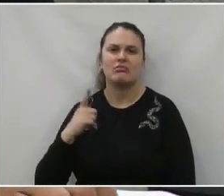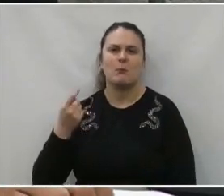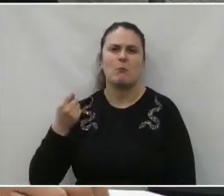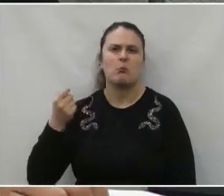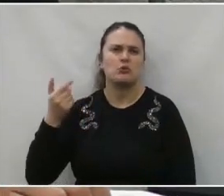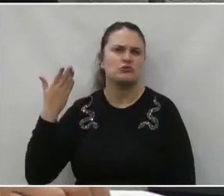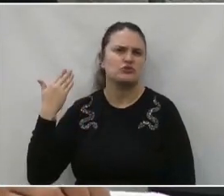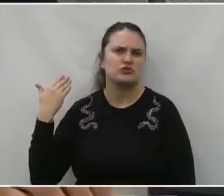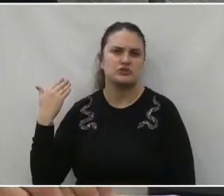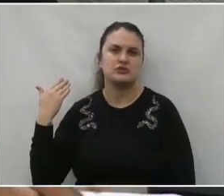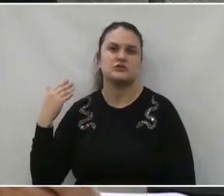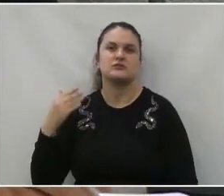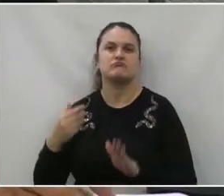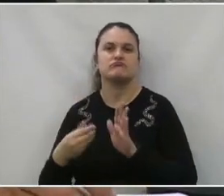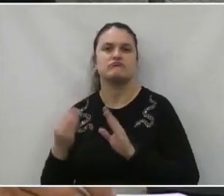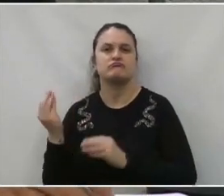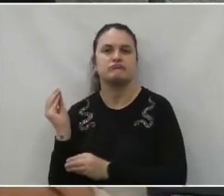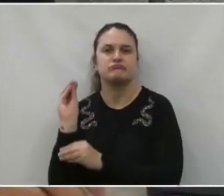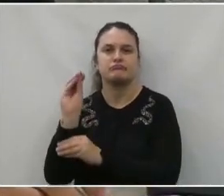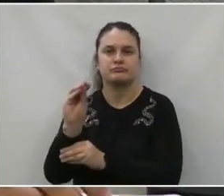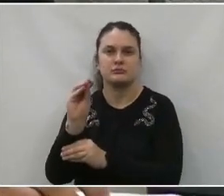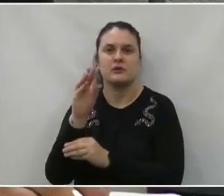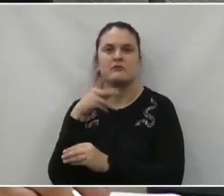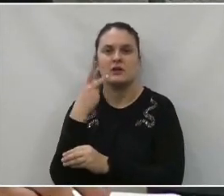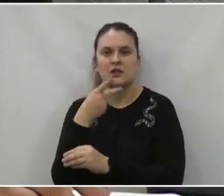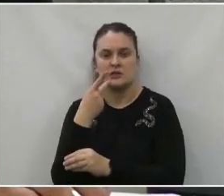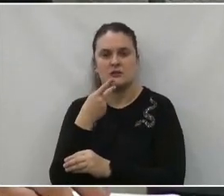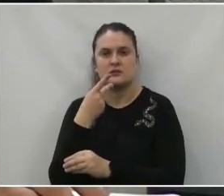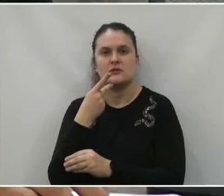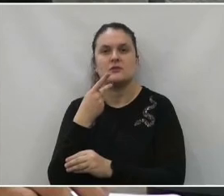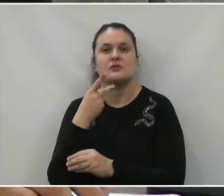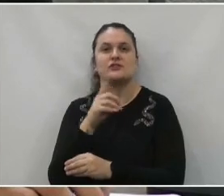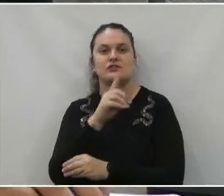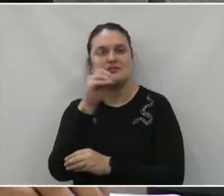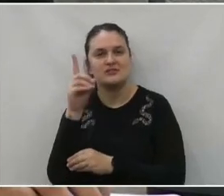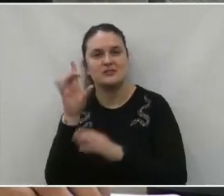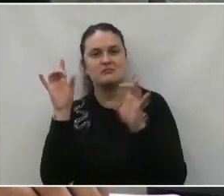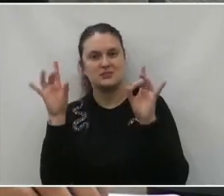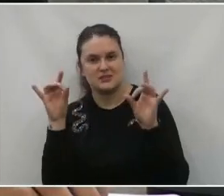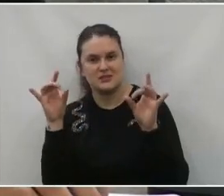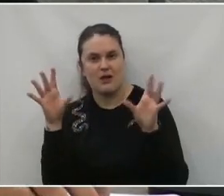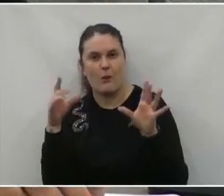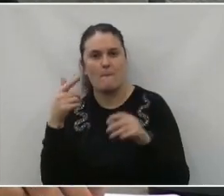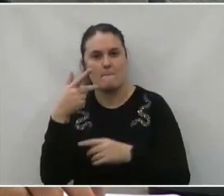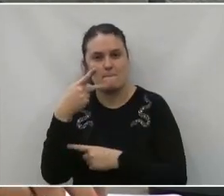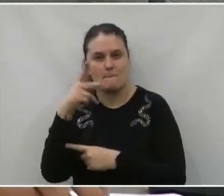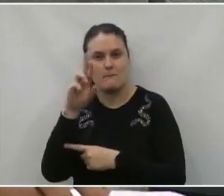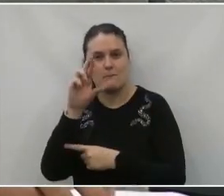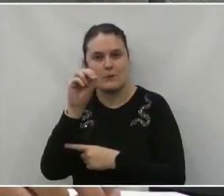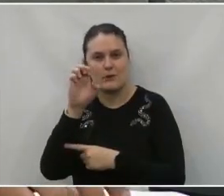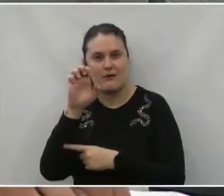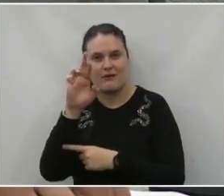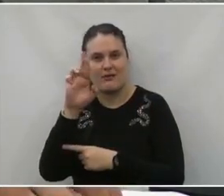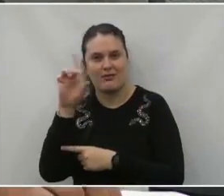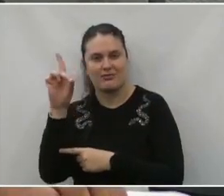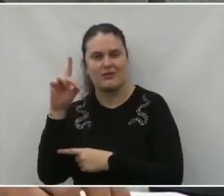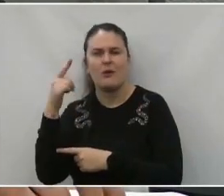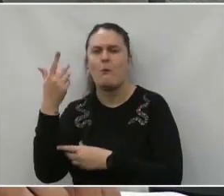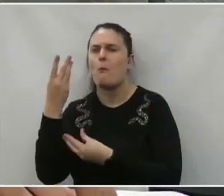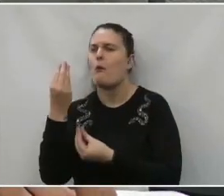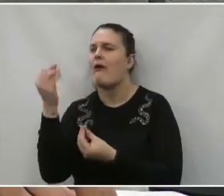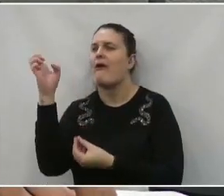dias, numa publicação a respeito desta data, diversos ex-alunos da